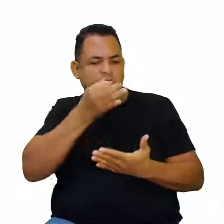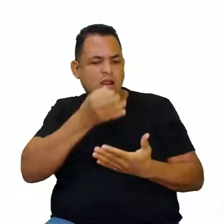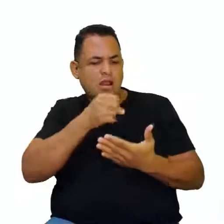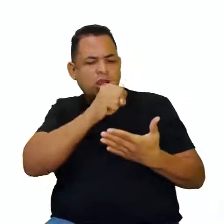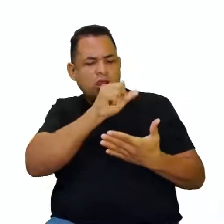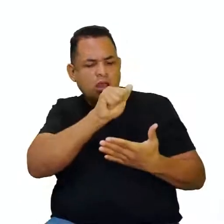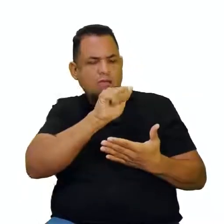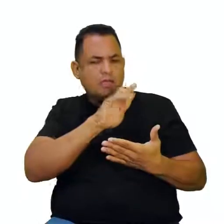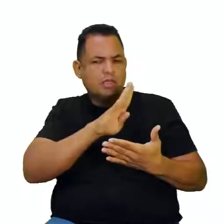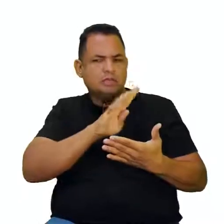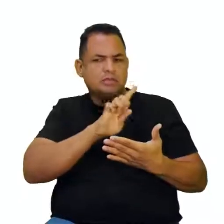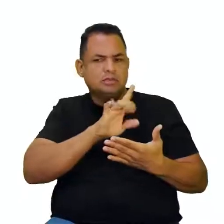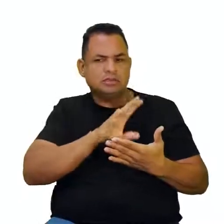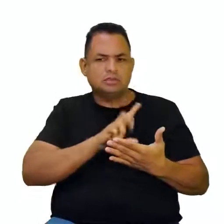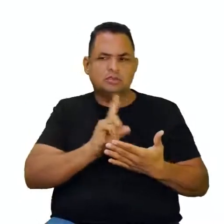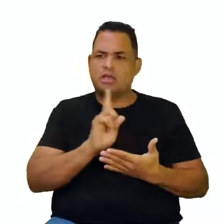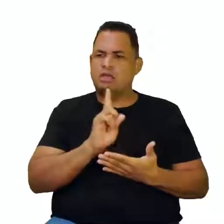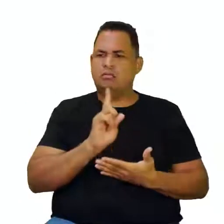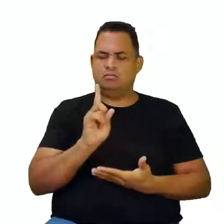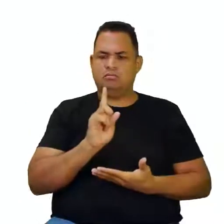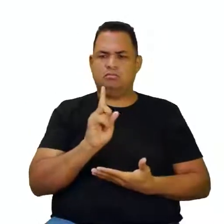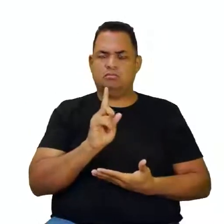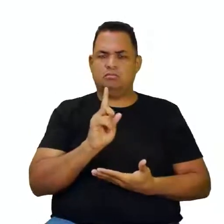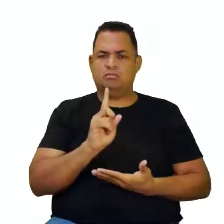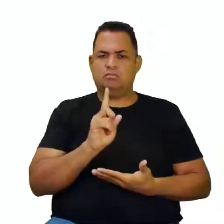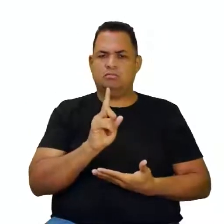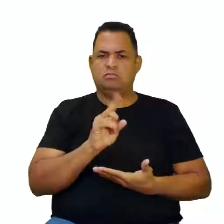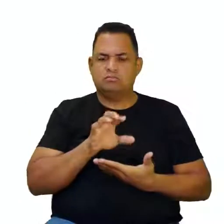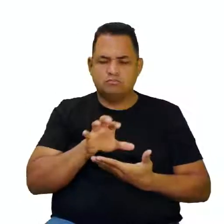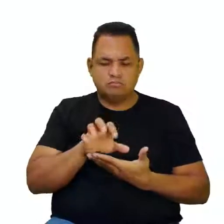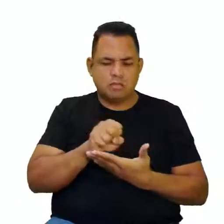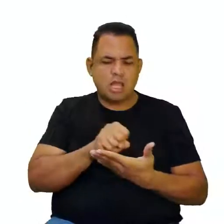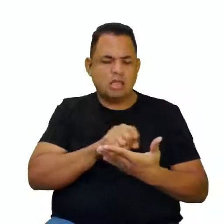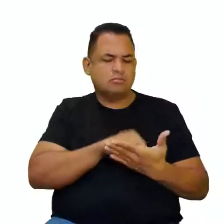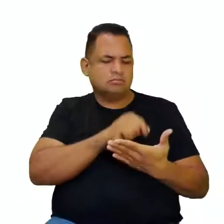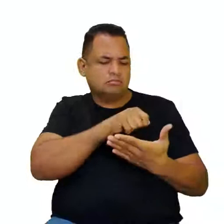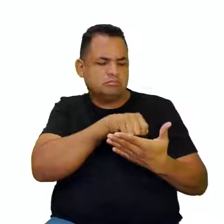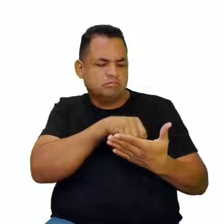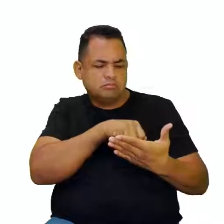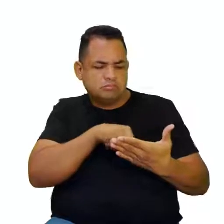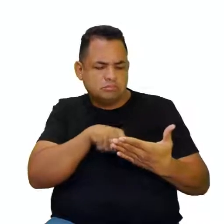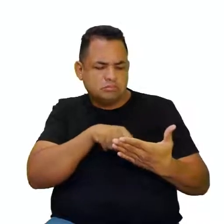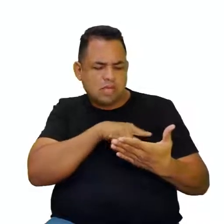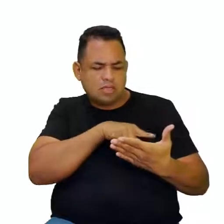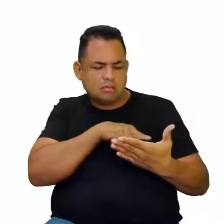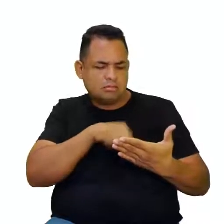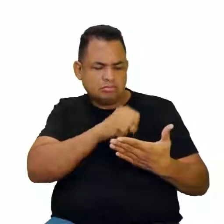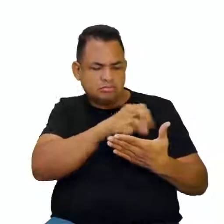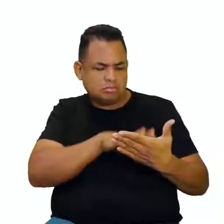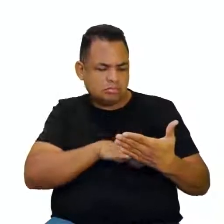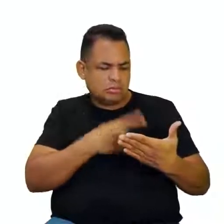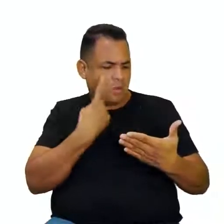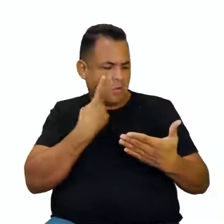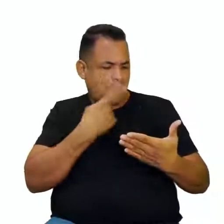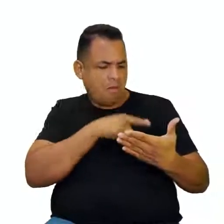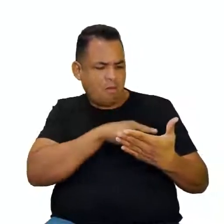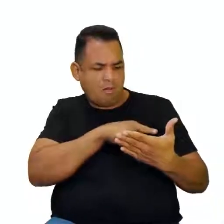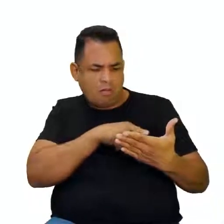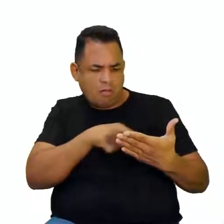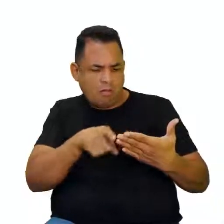A, B, C, D, E. Não. Pegue essas resoluções e veja